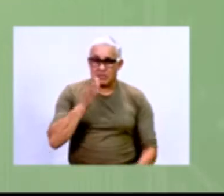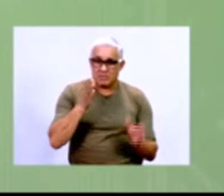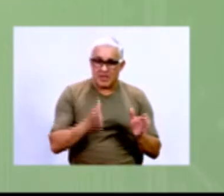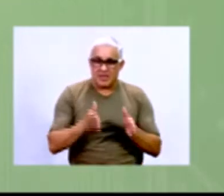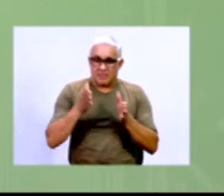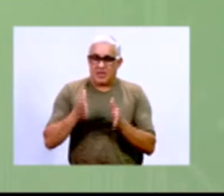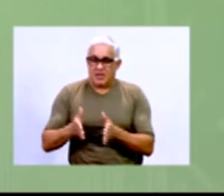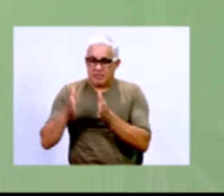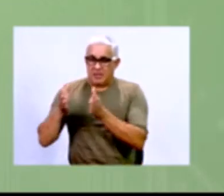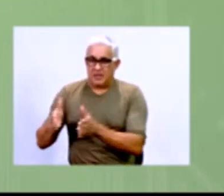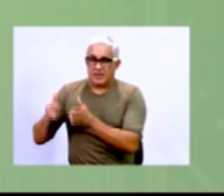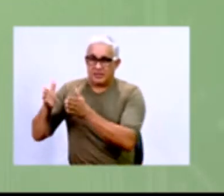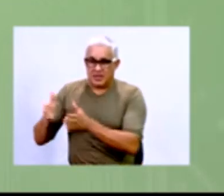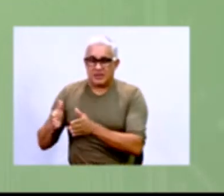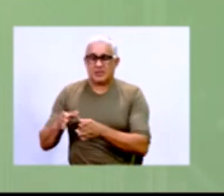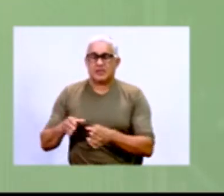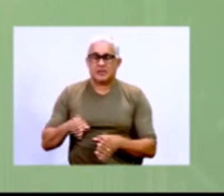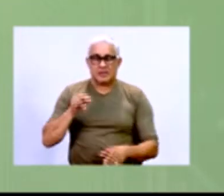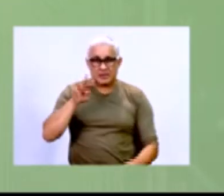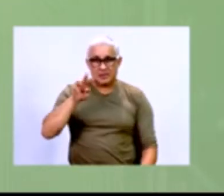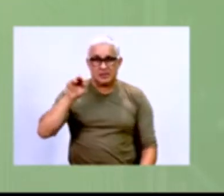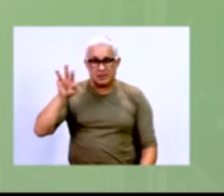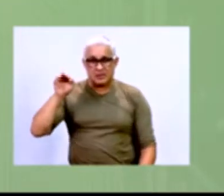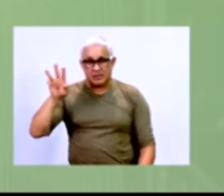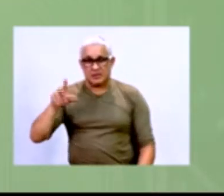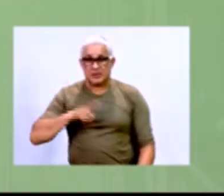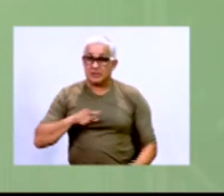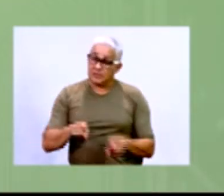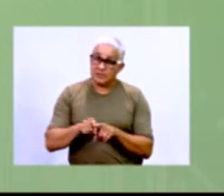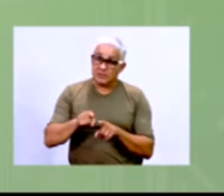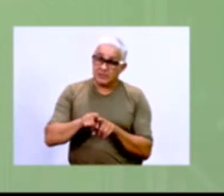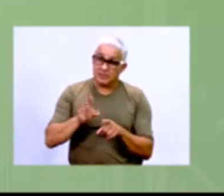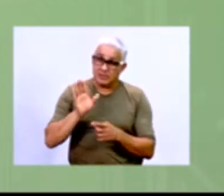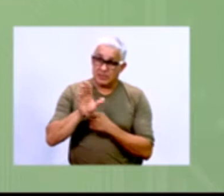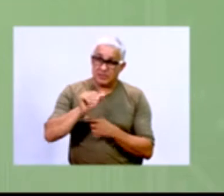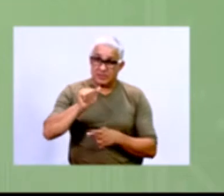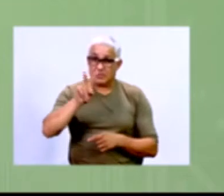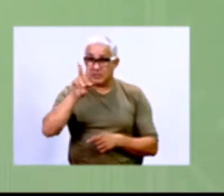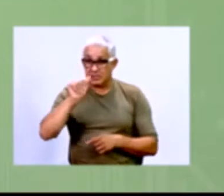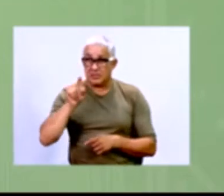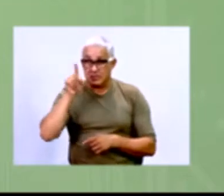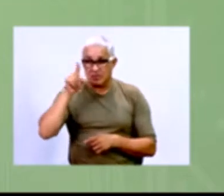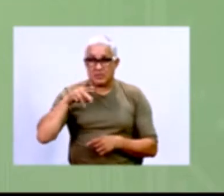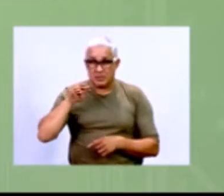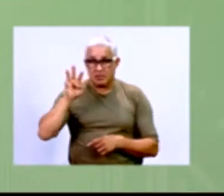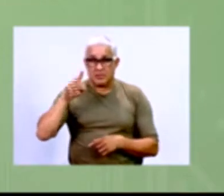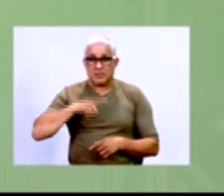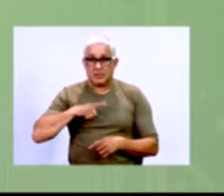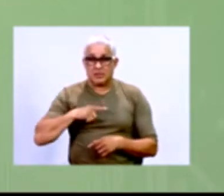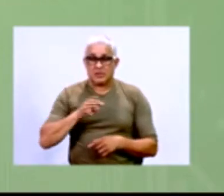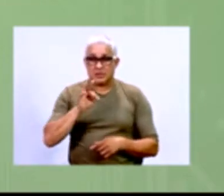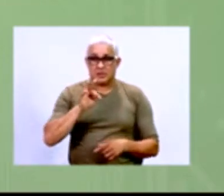estou passando para vocês, vai ser disponibilizado no AVA um tutorial